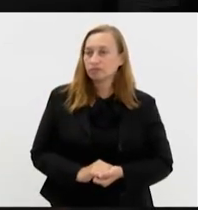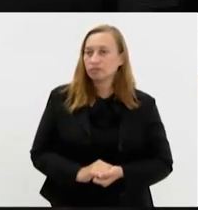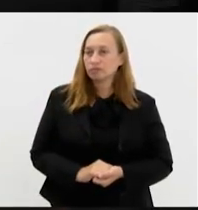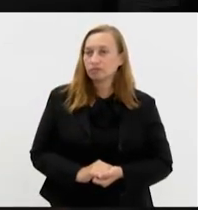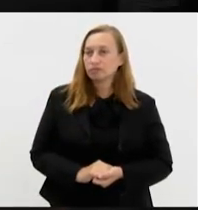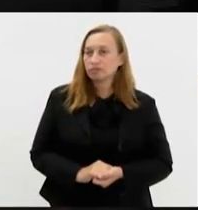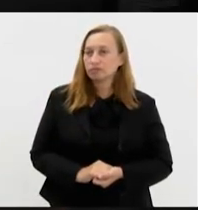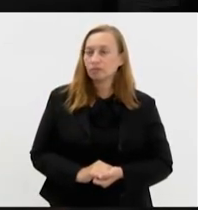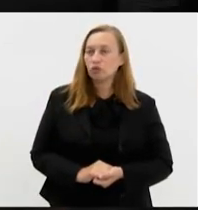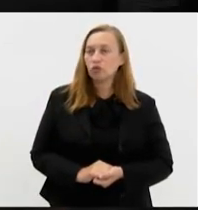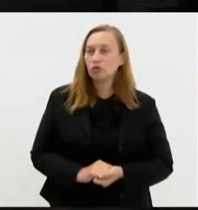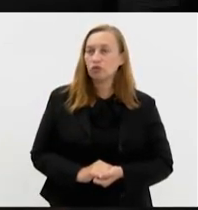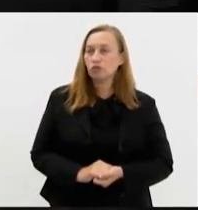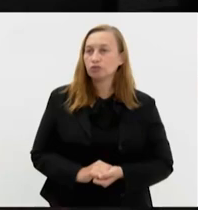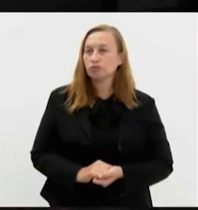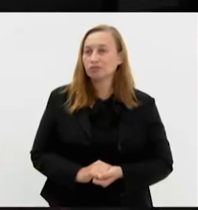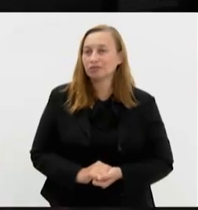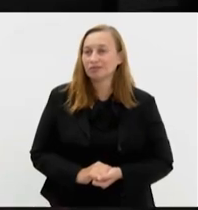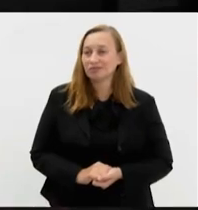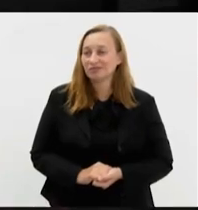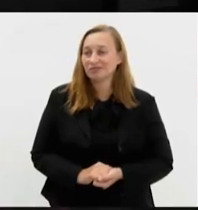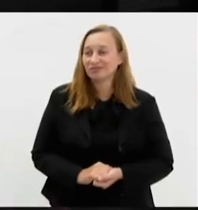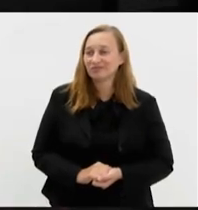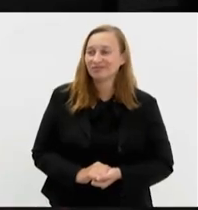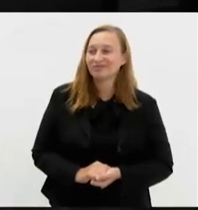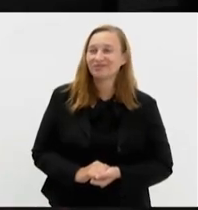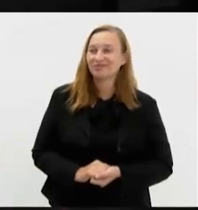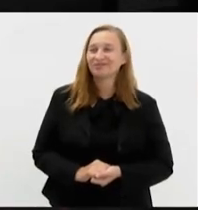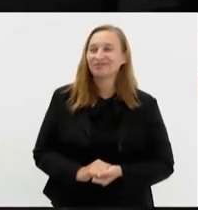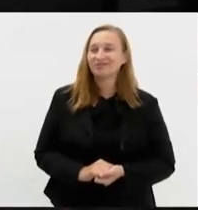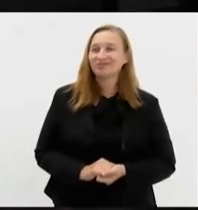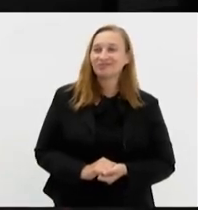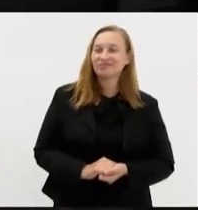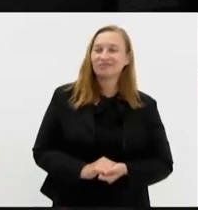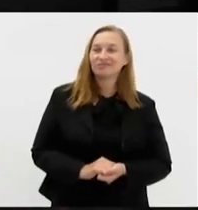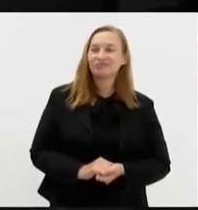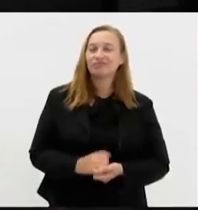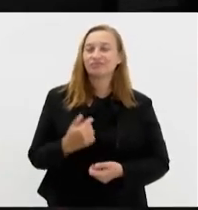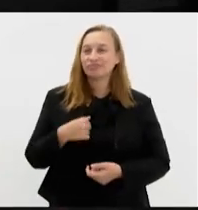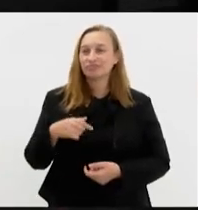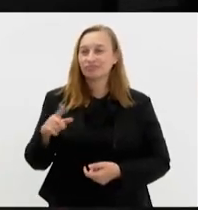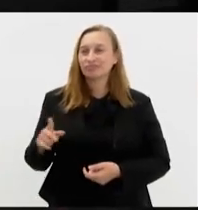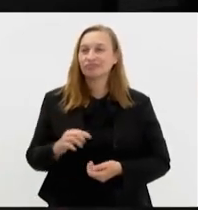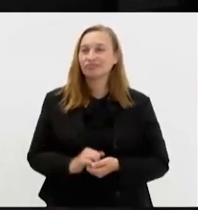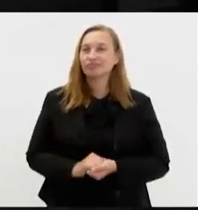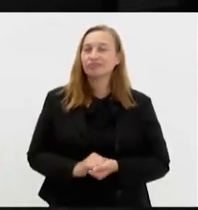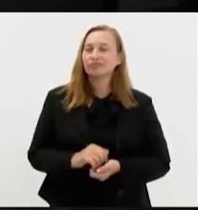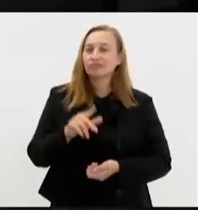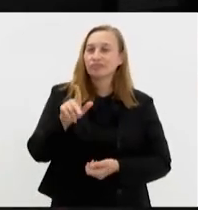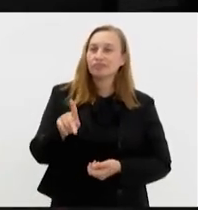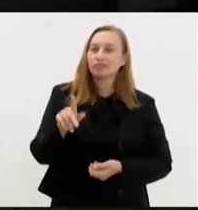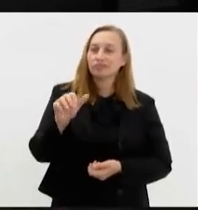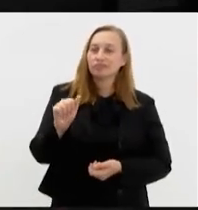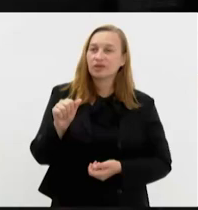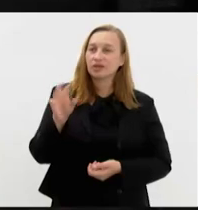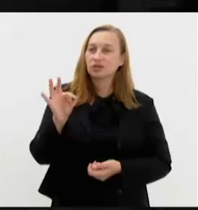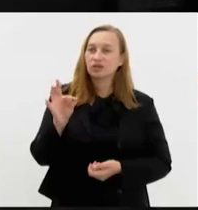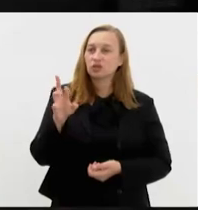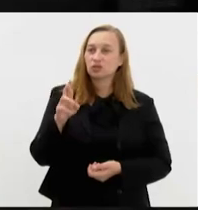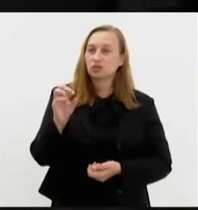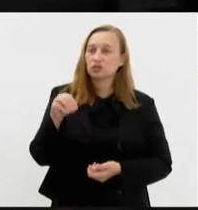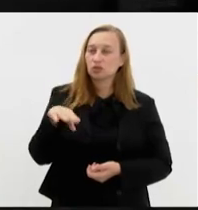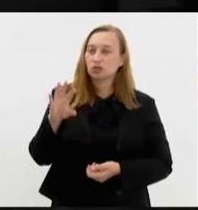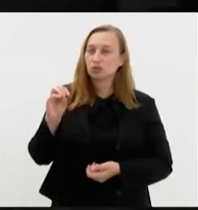por por um caso originário aqui do Rio de Janeiro em que participei como patrono de uma das